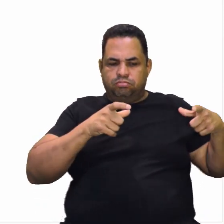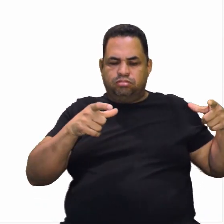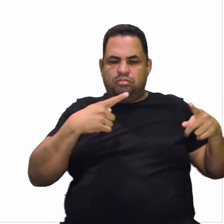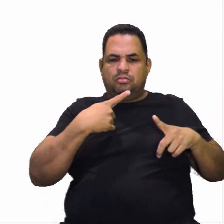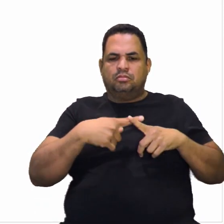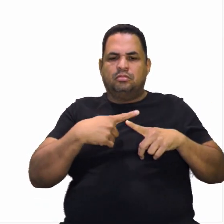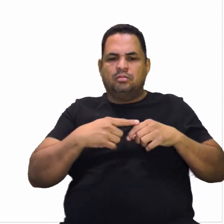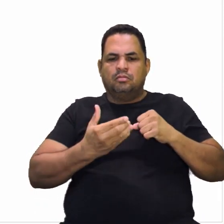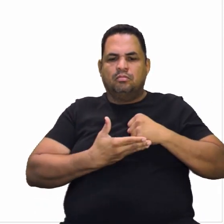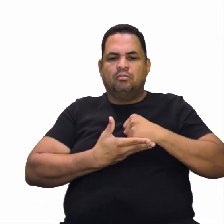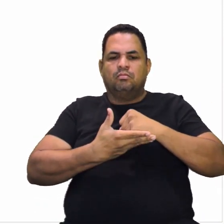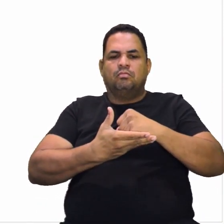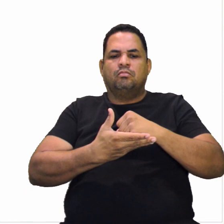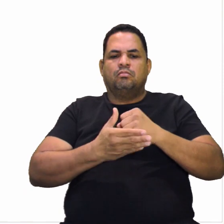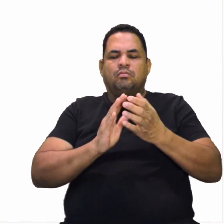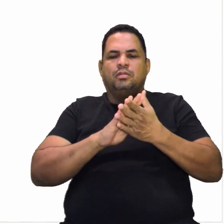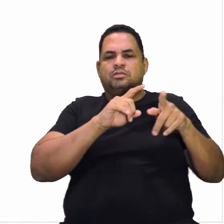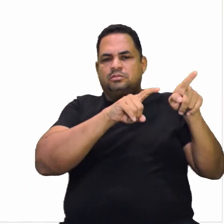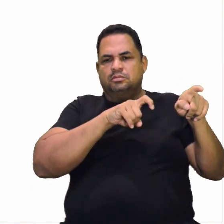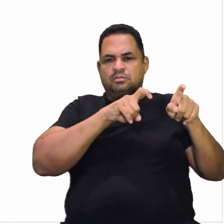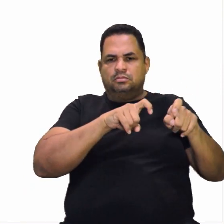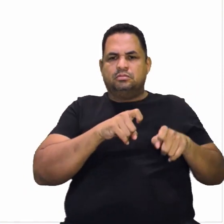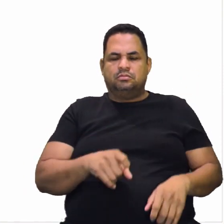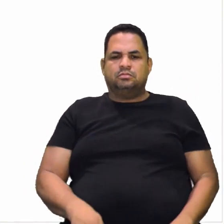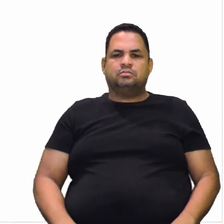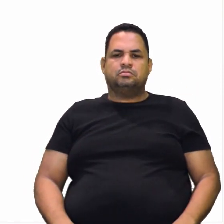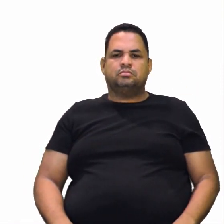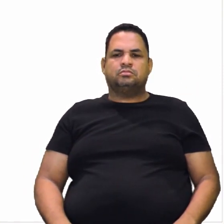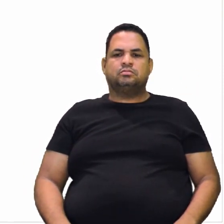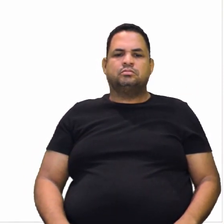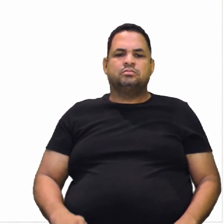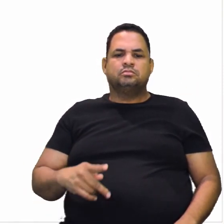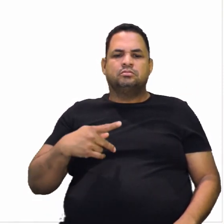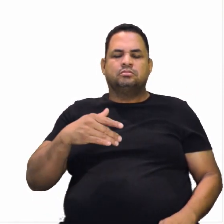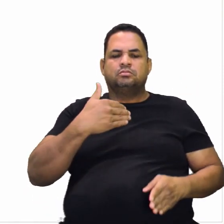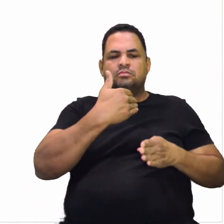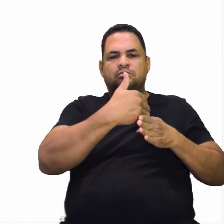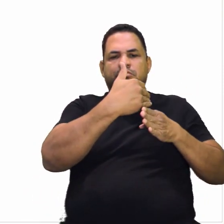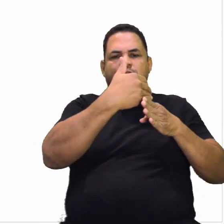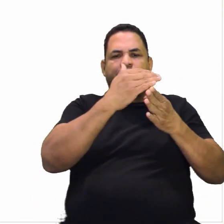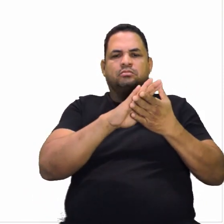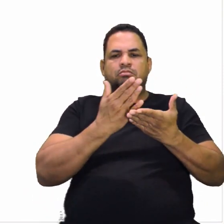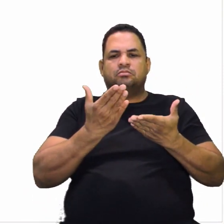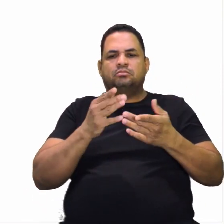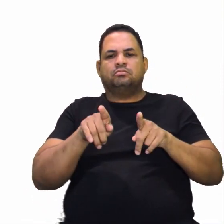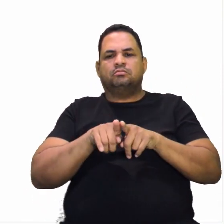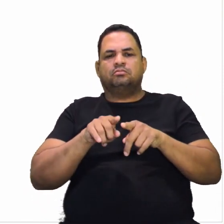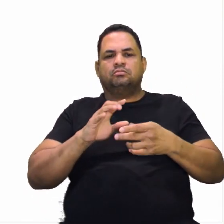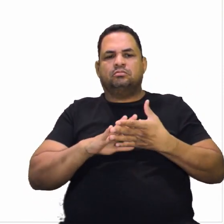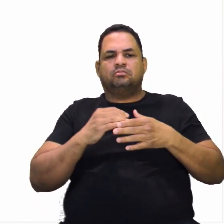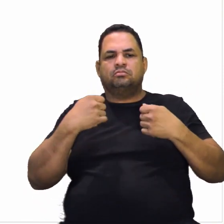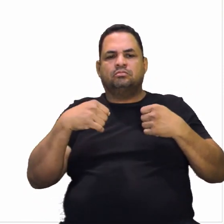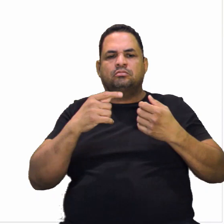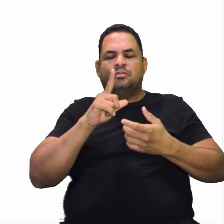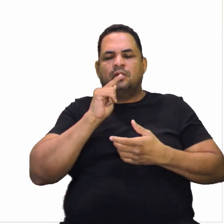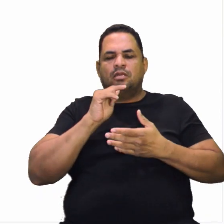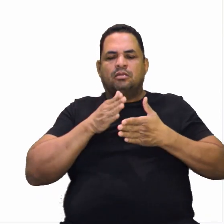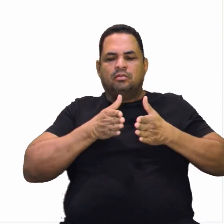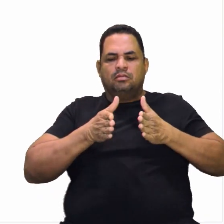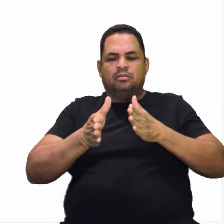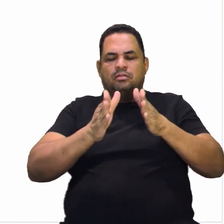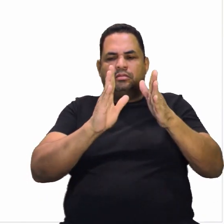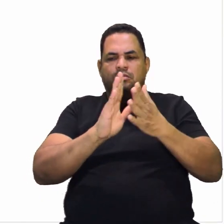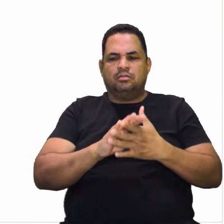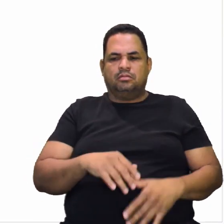bases ser agricultura, para grandes obras e profundamente dependente das águas de um grande